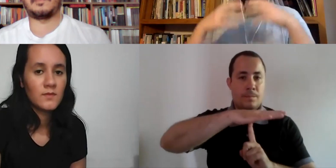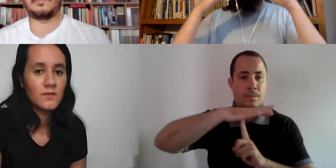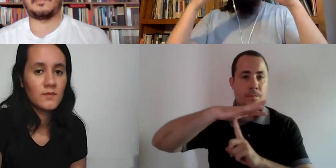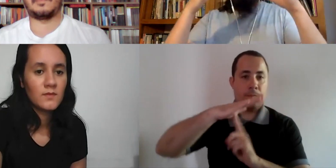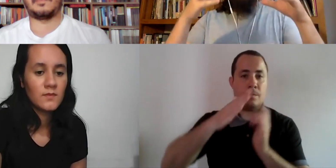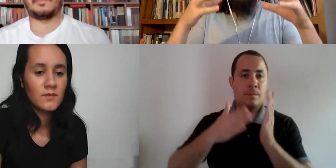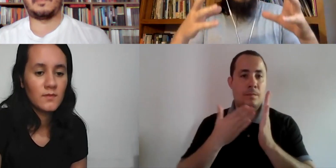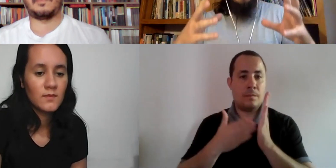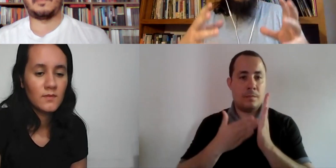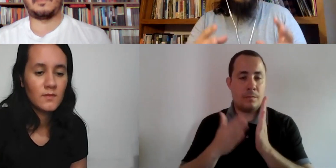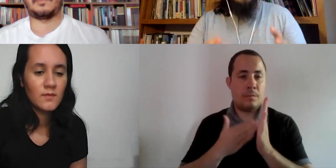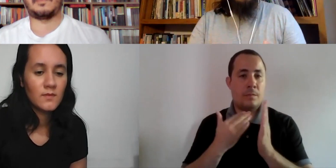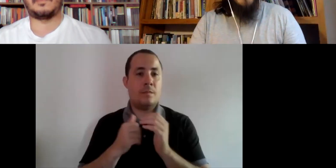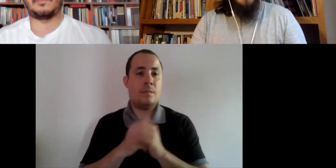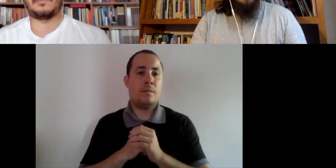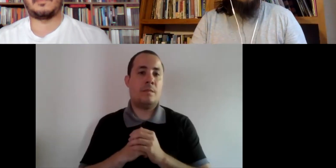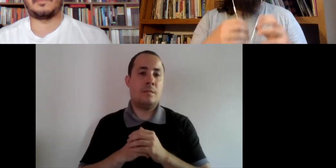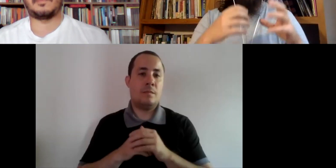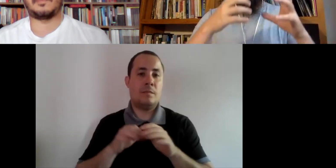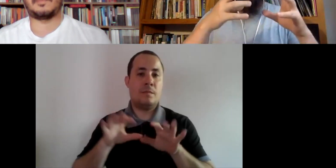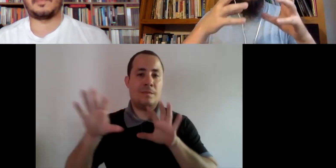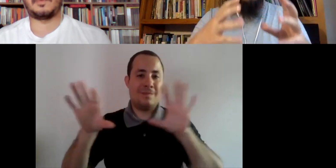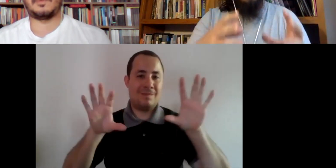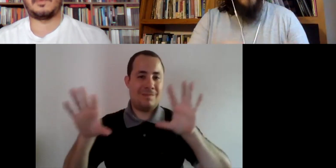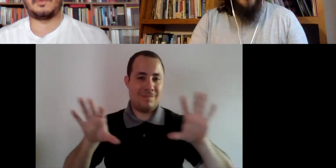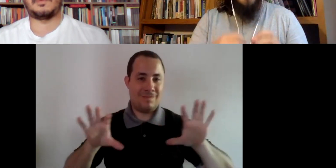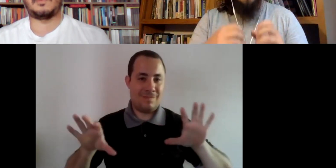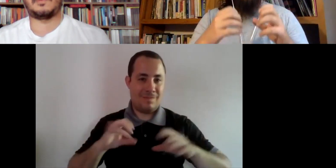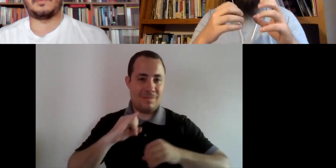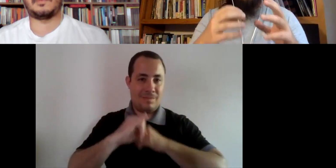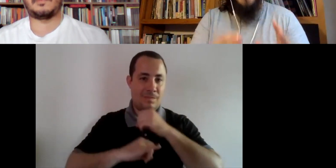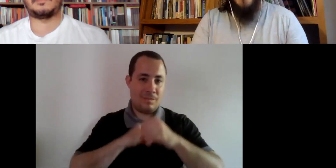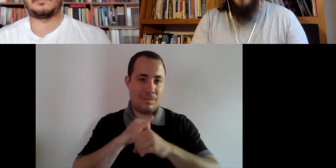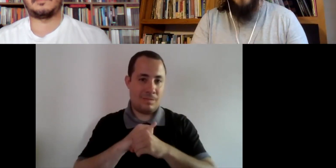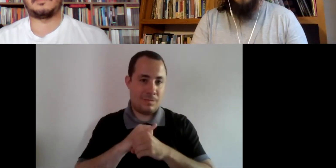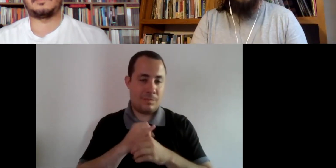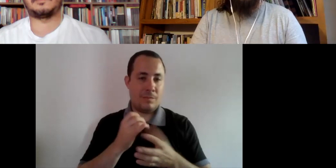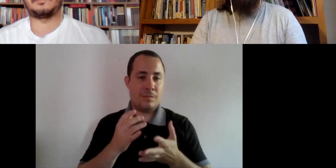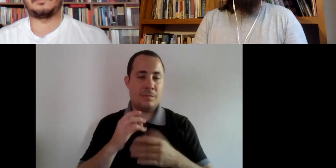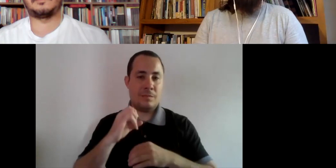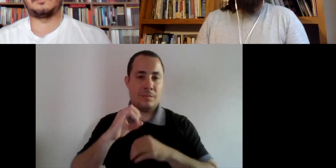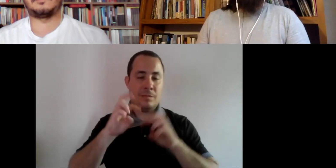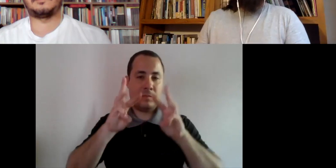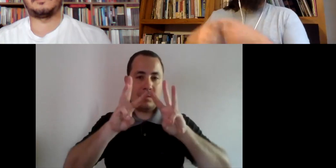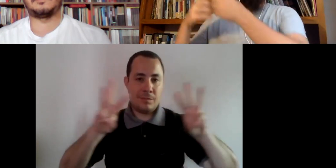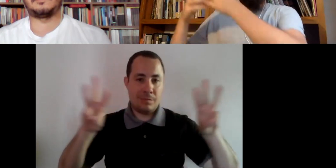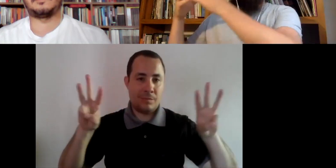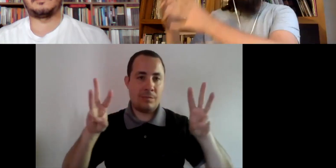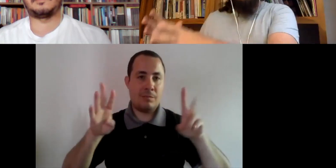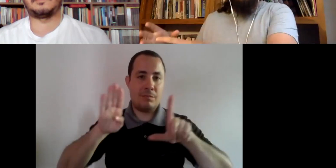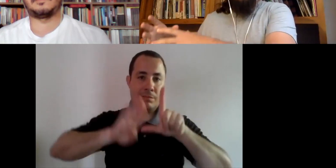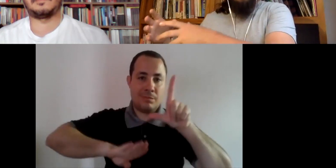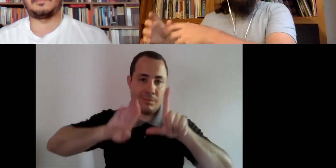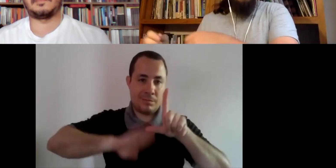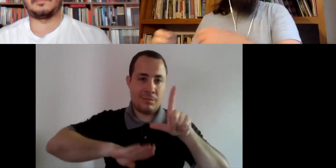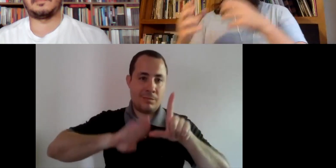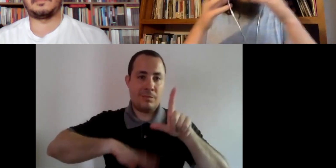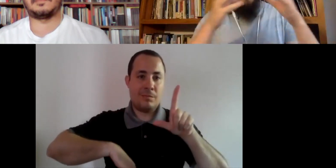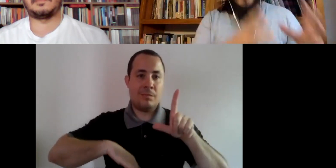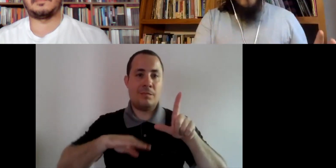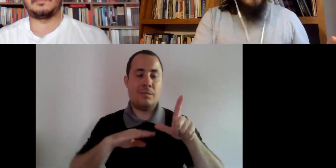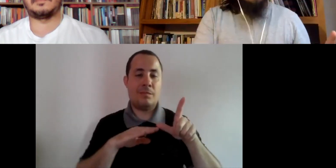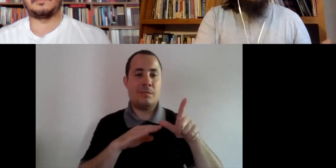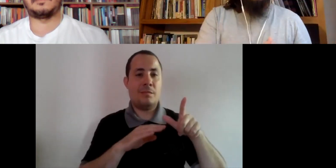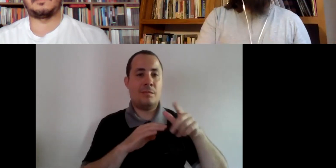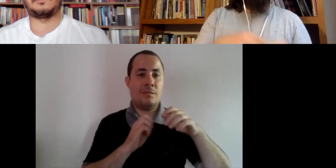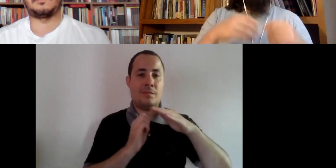conversou, a ideia dos espaços virtuais, dos blogs, dos sites, né? As editoras independentes, também